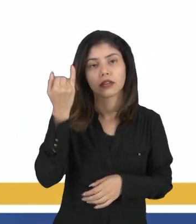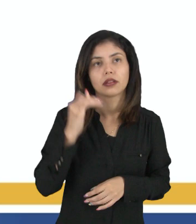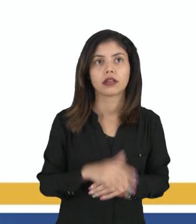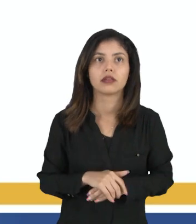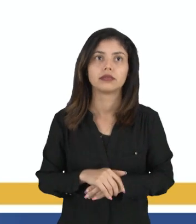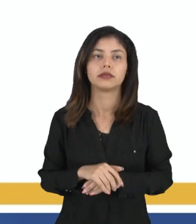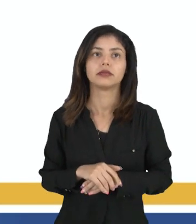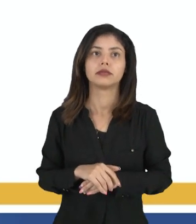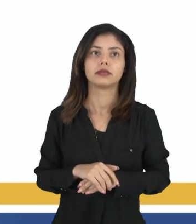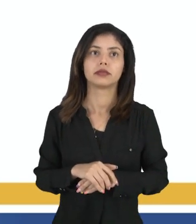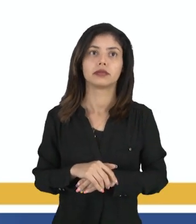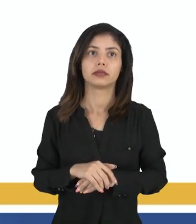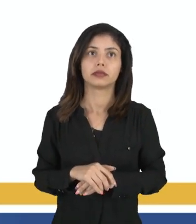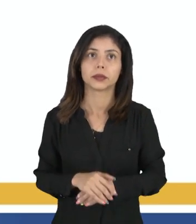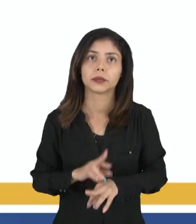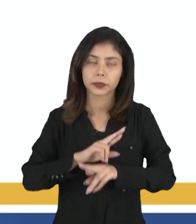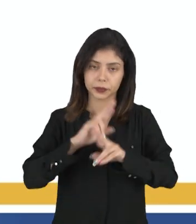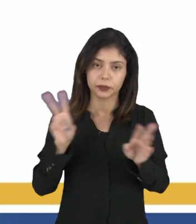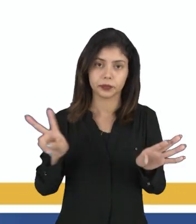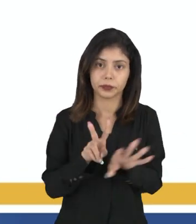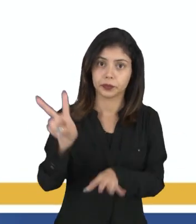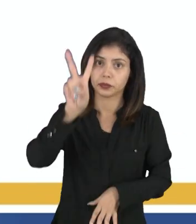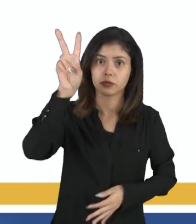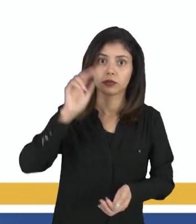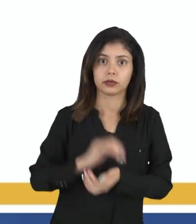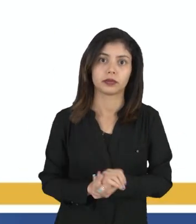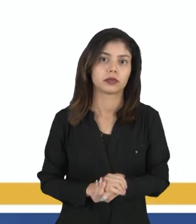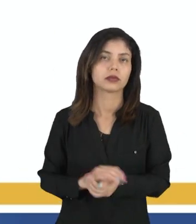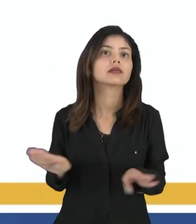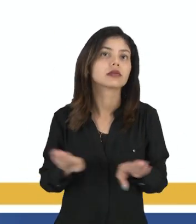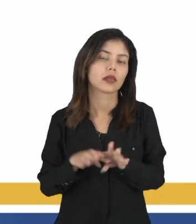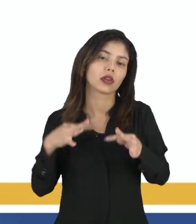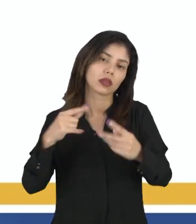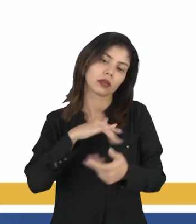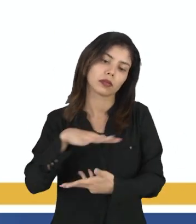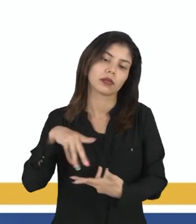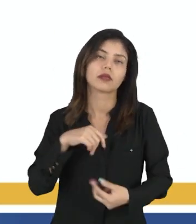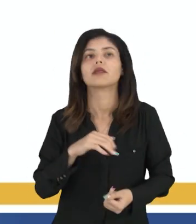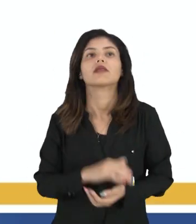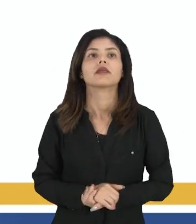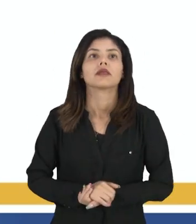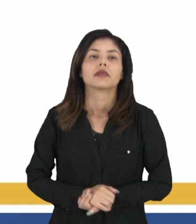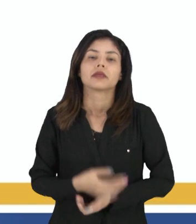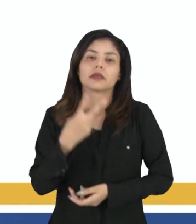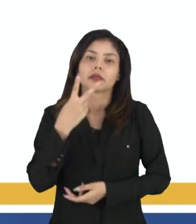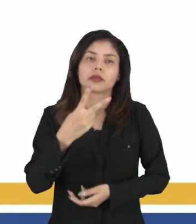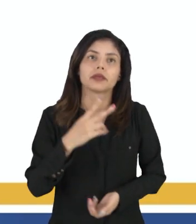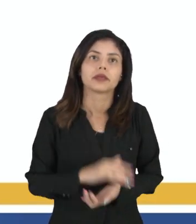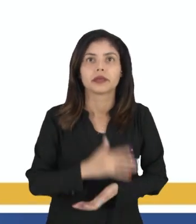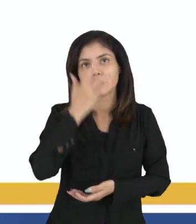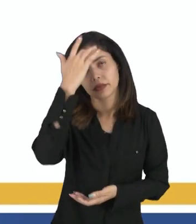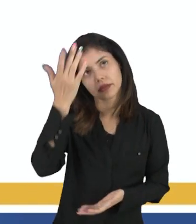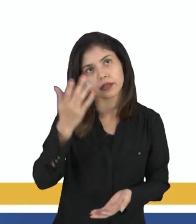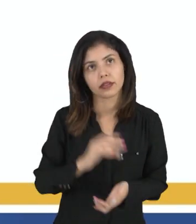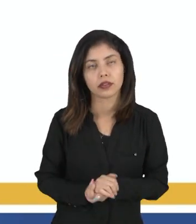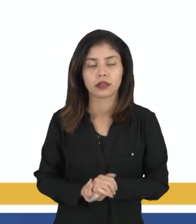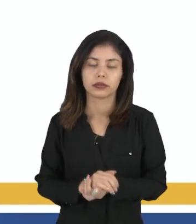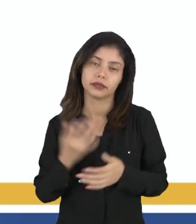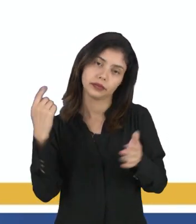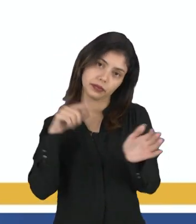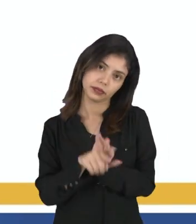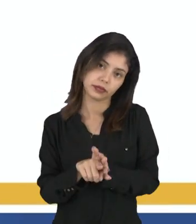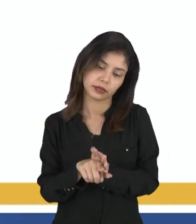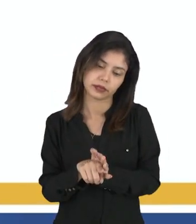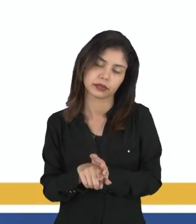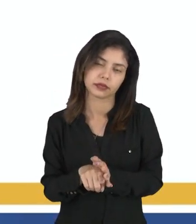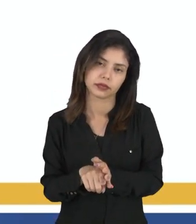nome científico, tá? Ele é válido e único em todo o planeta Terra, tá? A 2, bem facinha, né? Eu perguntei para vocês,